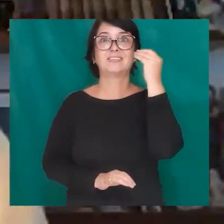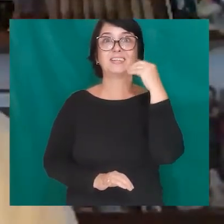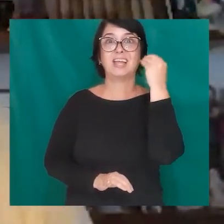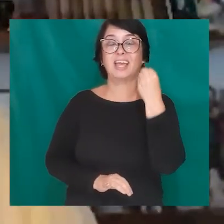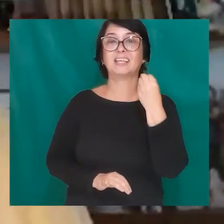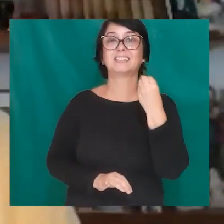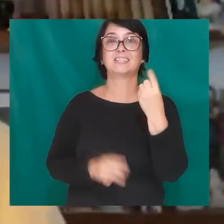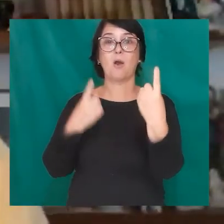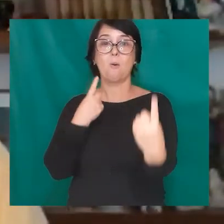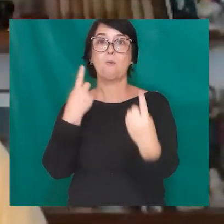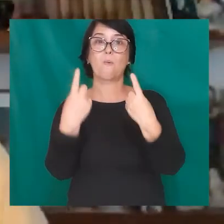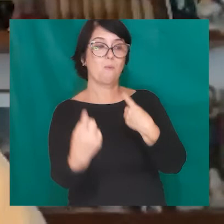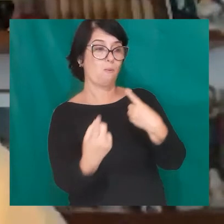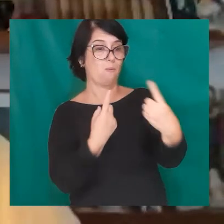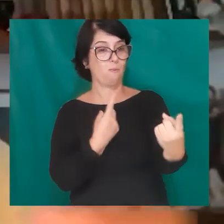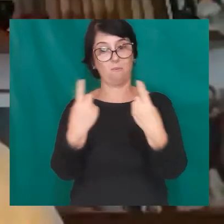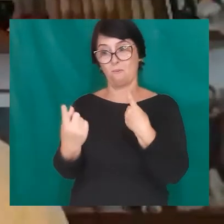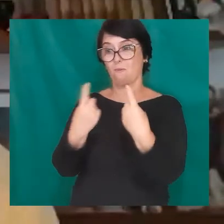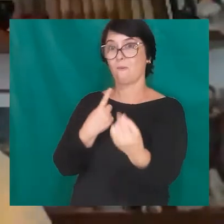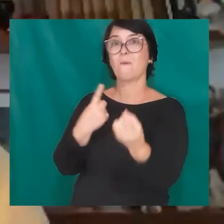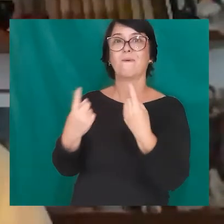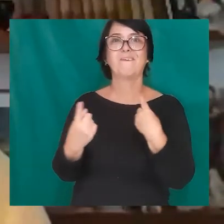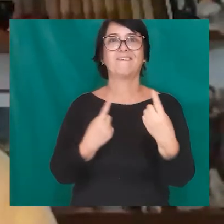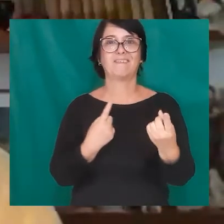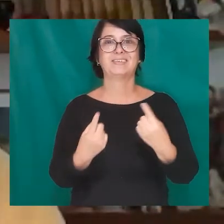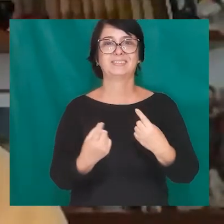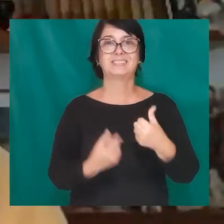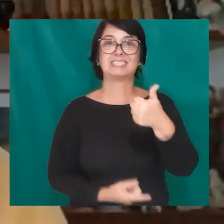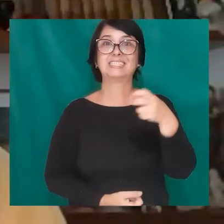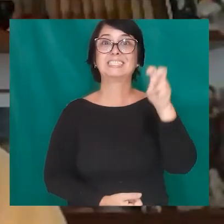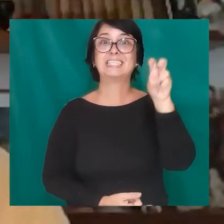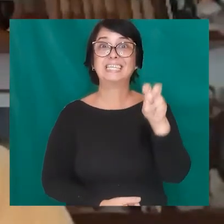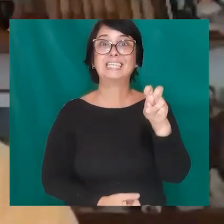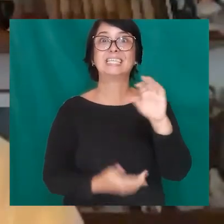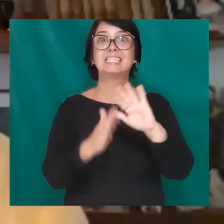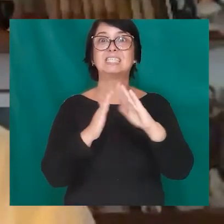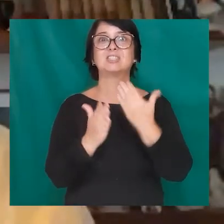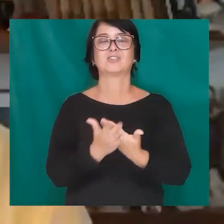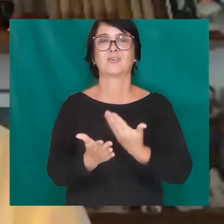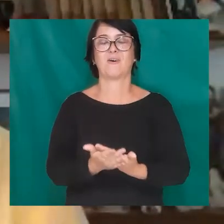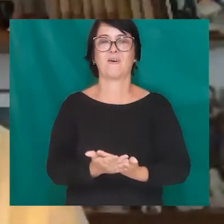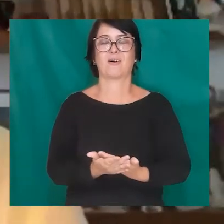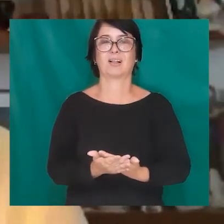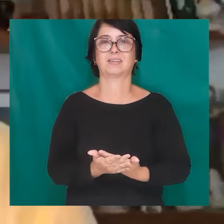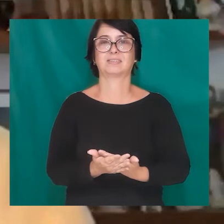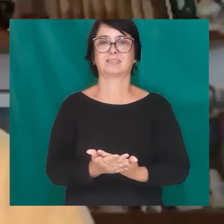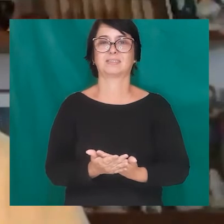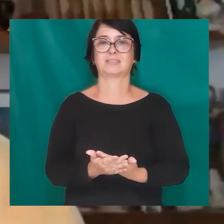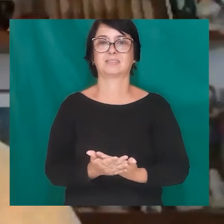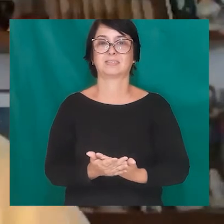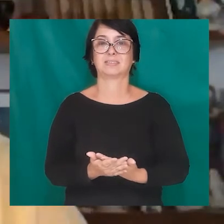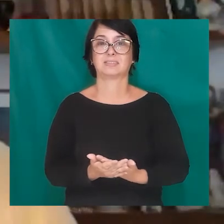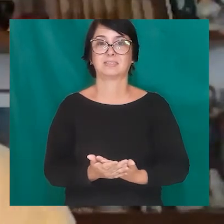que como é que. Você falou que já estão chegando a 15, né? Agora a unidade, já estão chegando aí. E como é que vocês